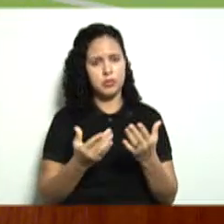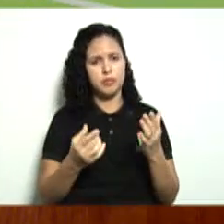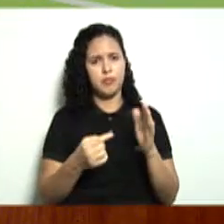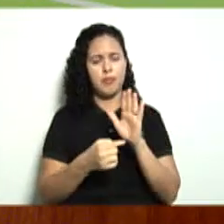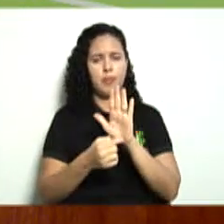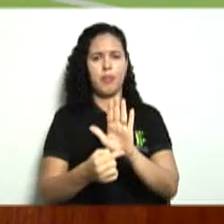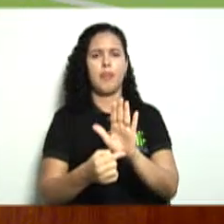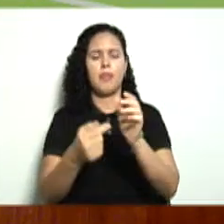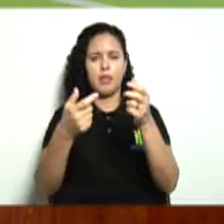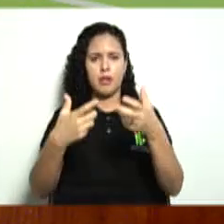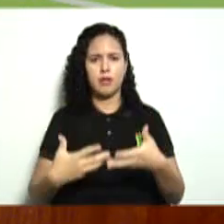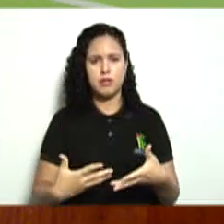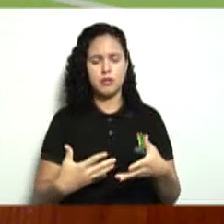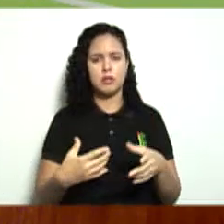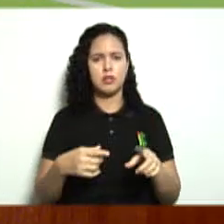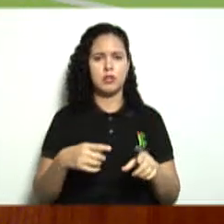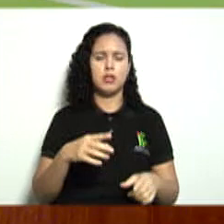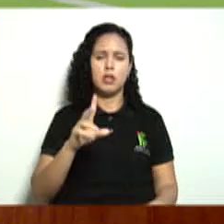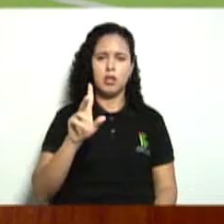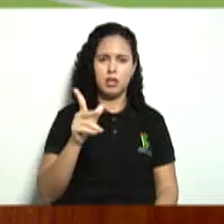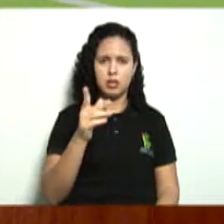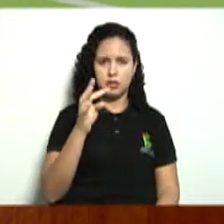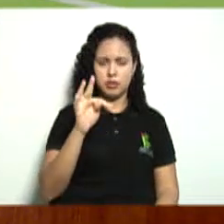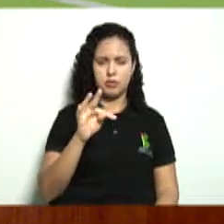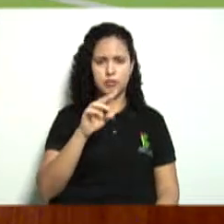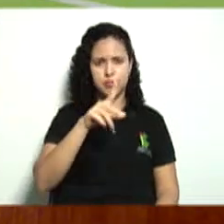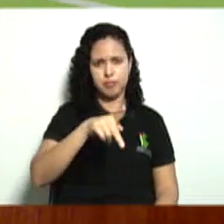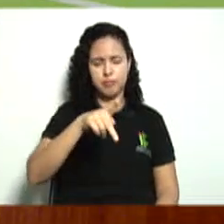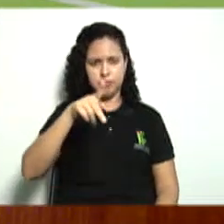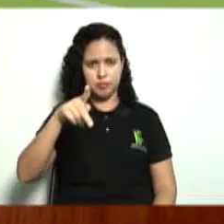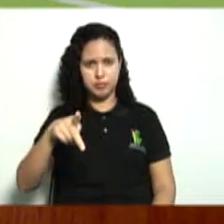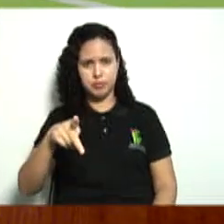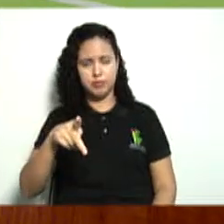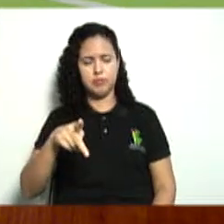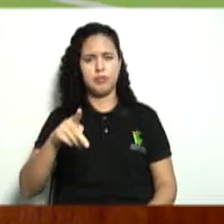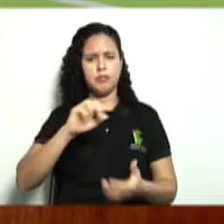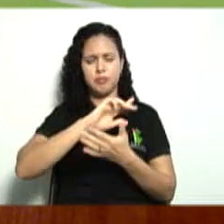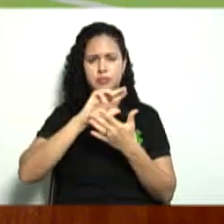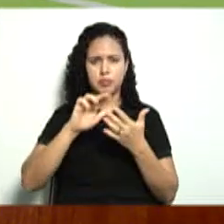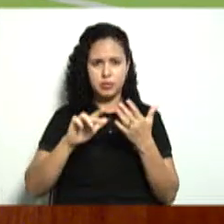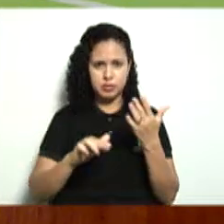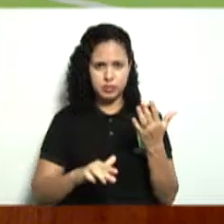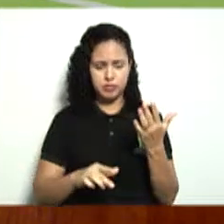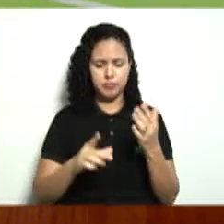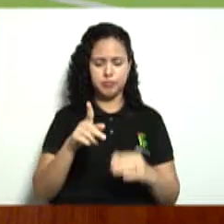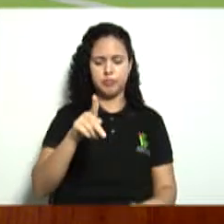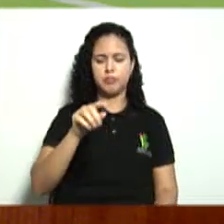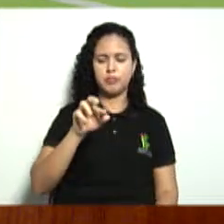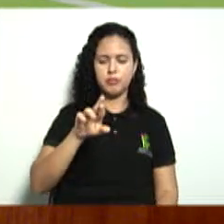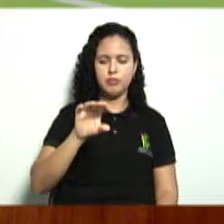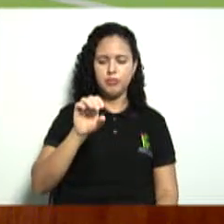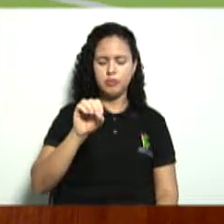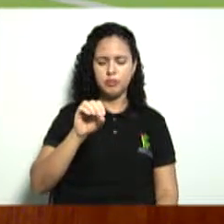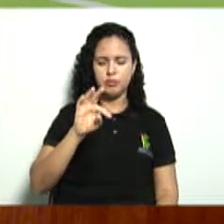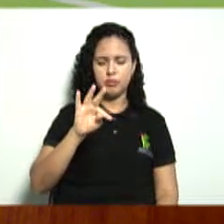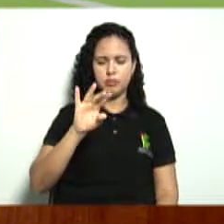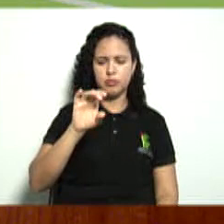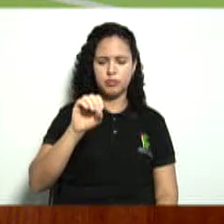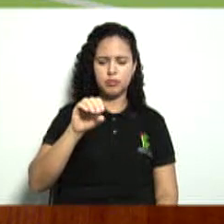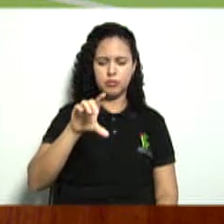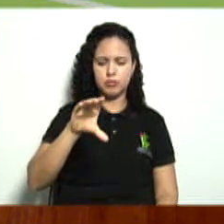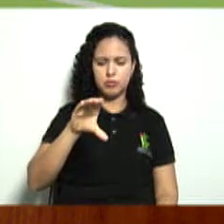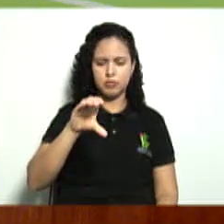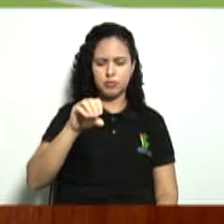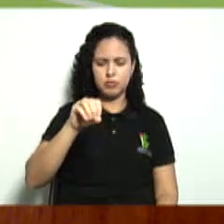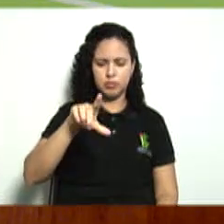gente navegar na internet, é o HTTP. A gente tem o protocolo TCP/IP. Então são diversos protocolos que a gente tem aí disponíveis e que